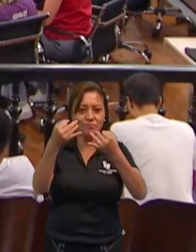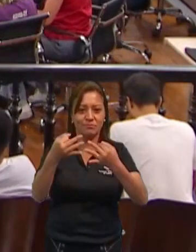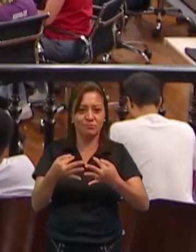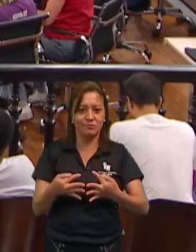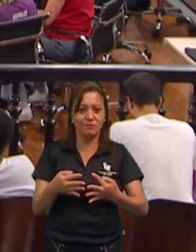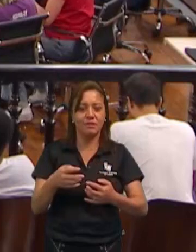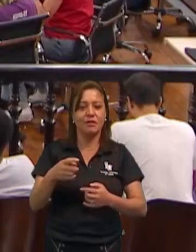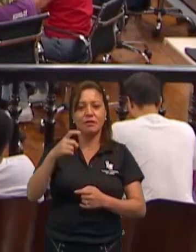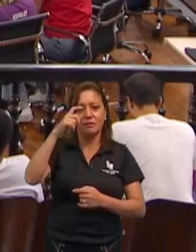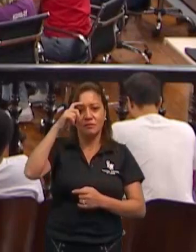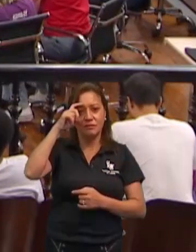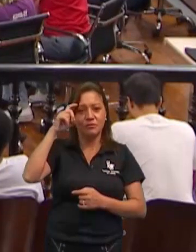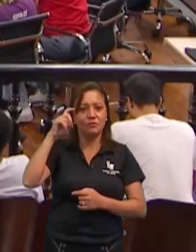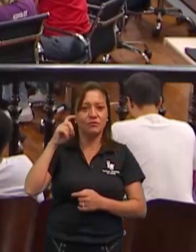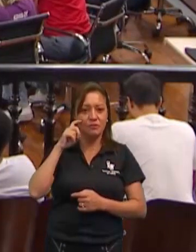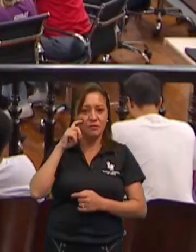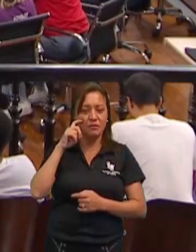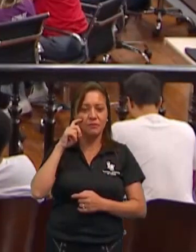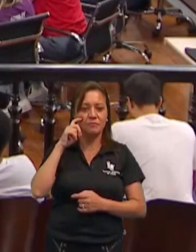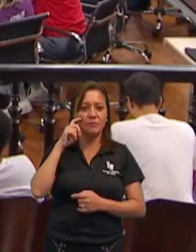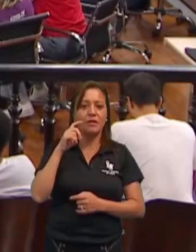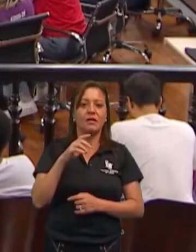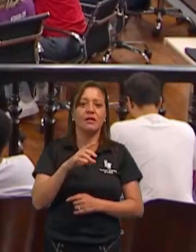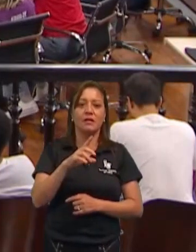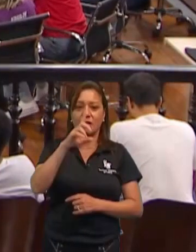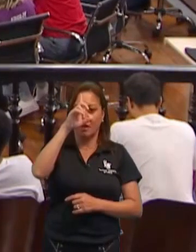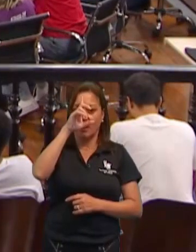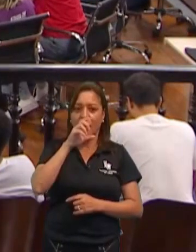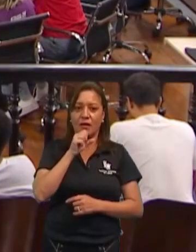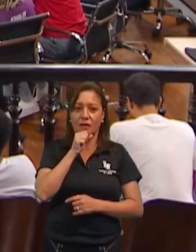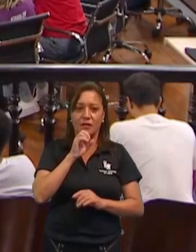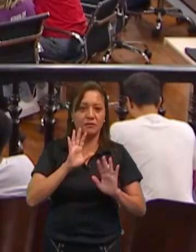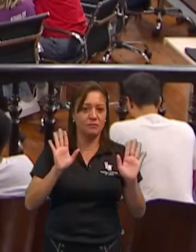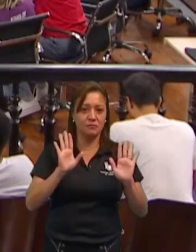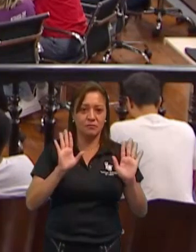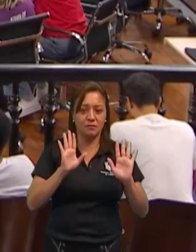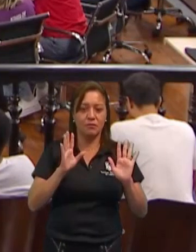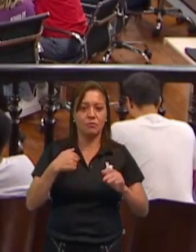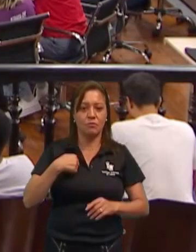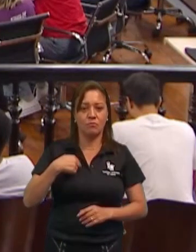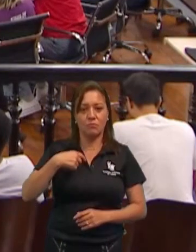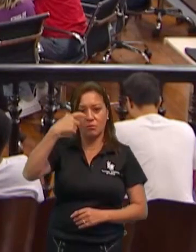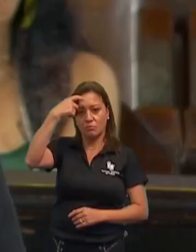os vereadores Juraci, Cida, Laís trouxeram, que meu posicionamento também é contrário...